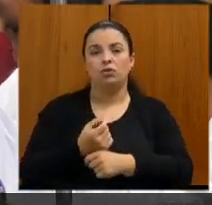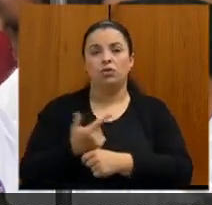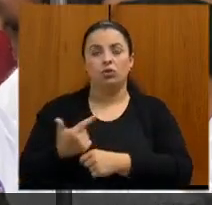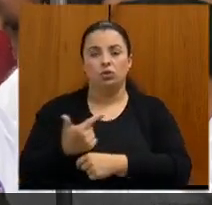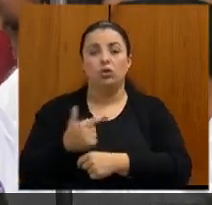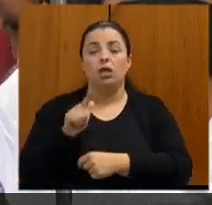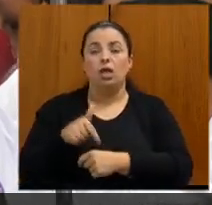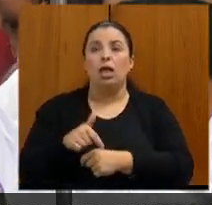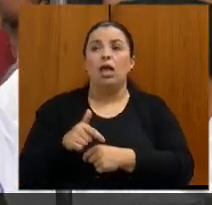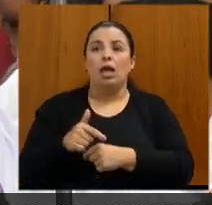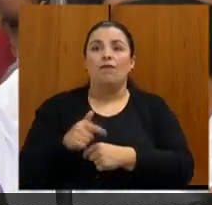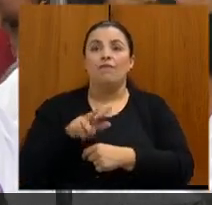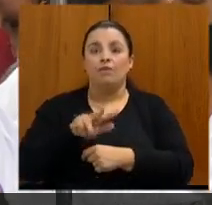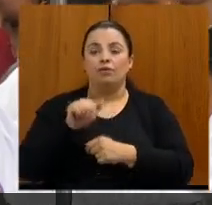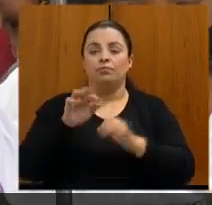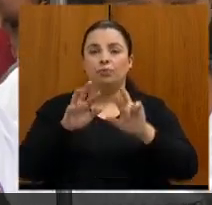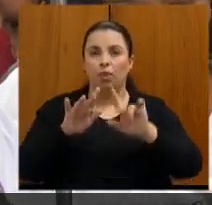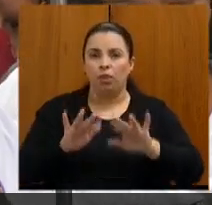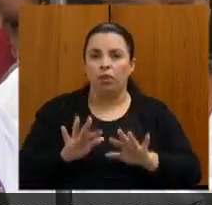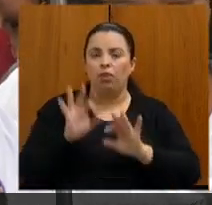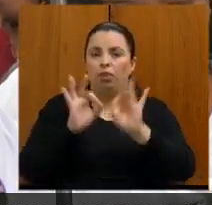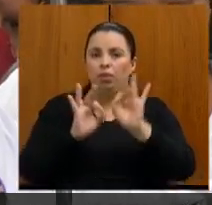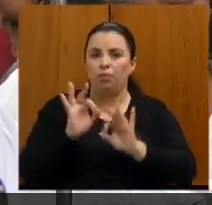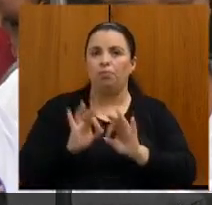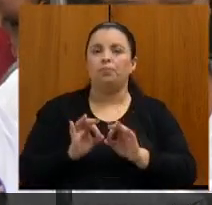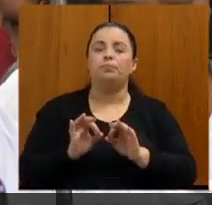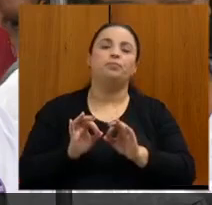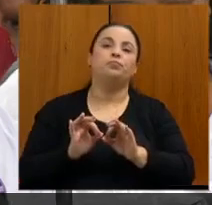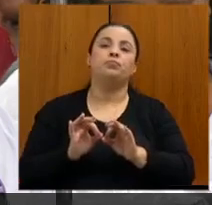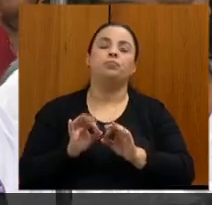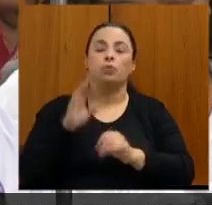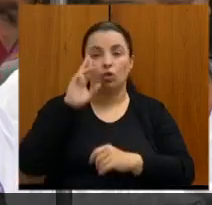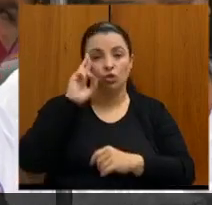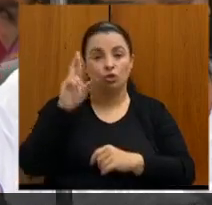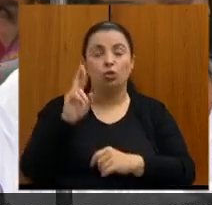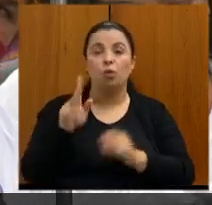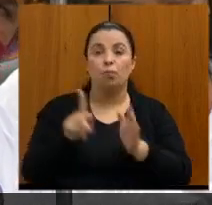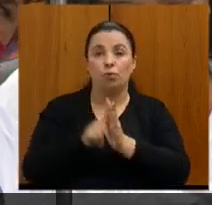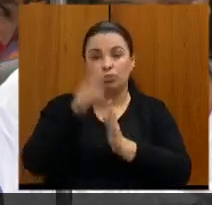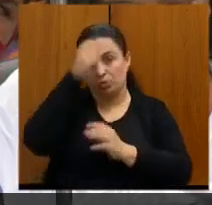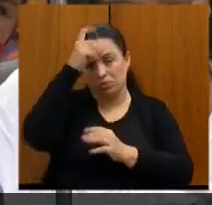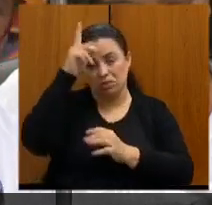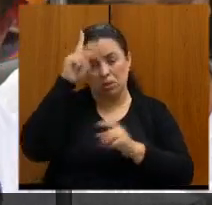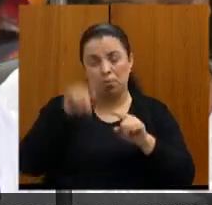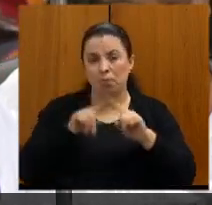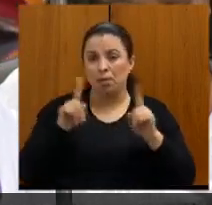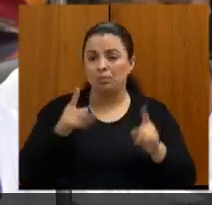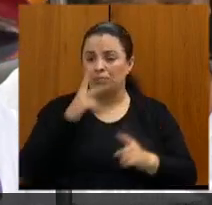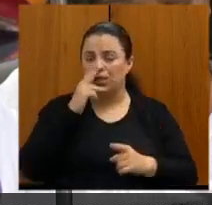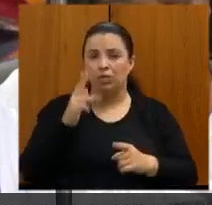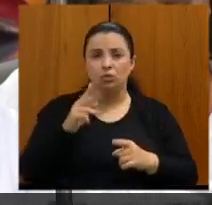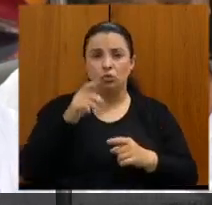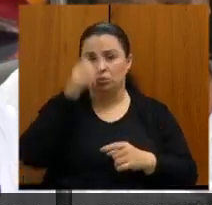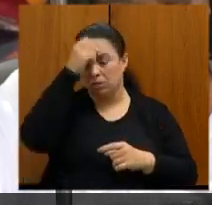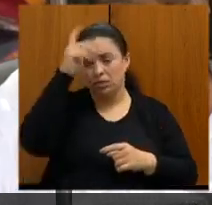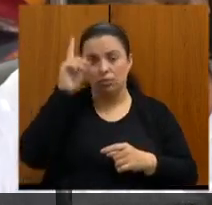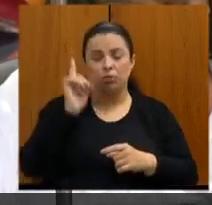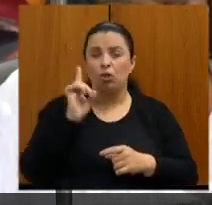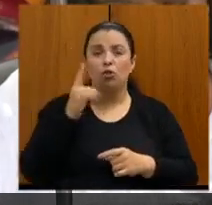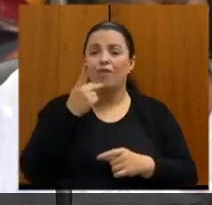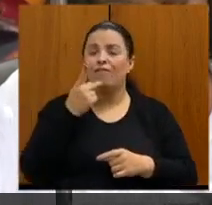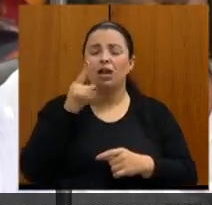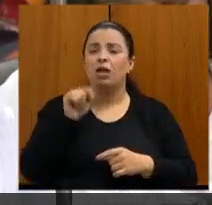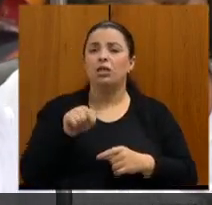o plano diretor né dos Municípios e os municípios não tem contemplado isso não tem tratado a respeito